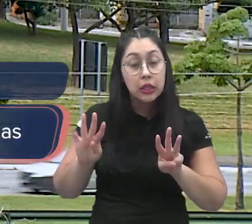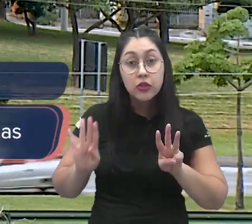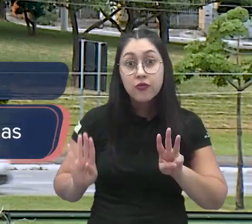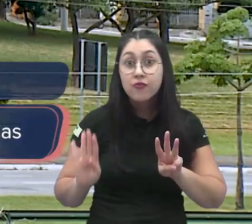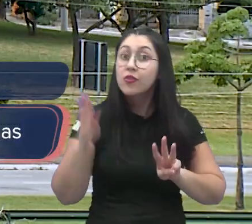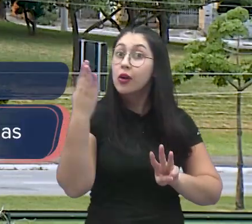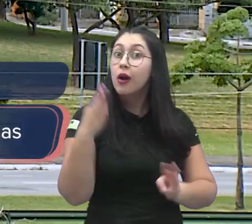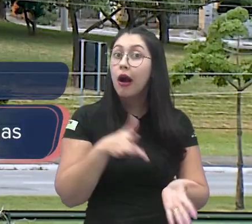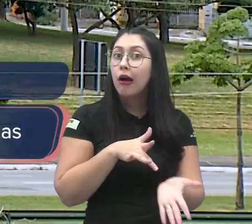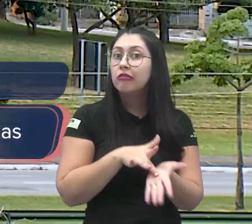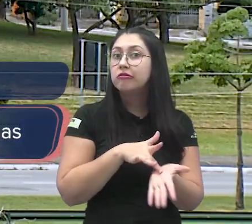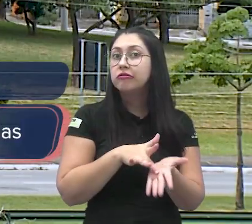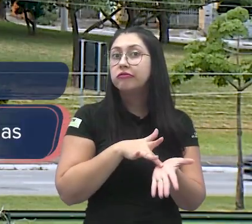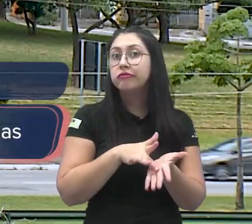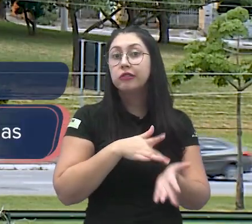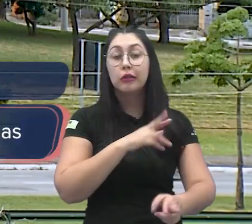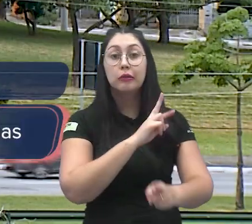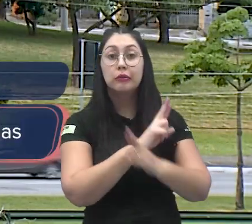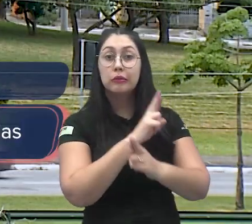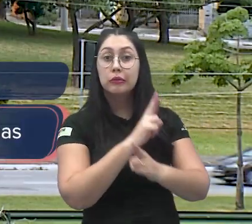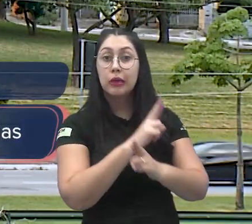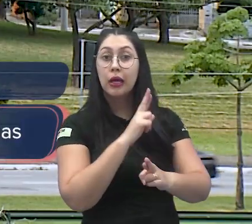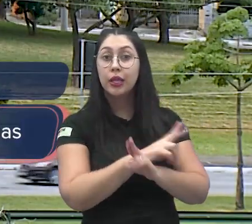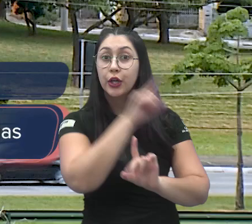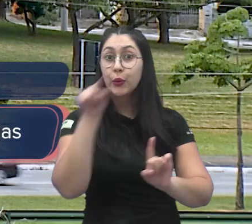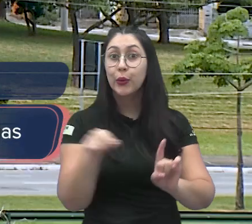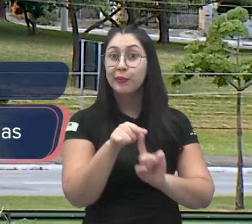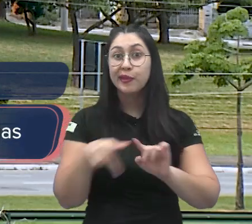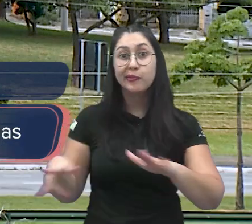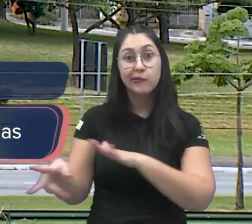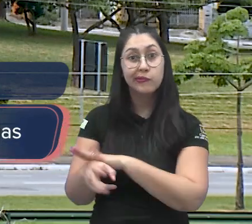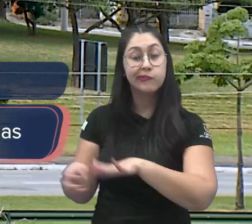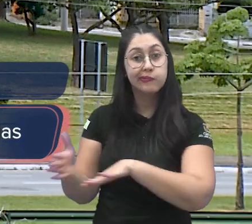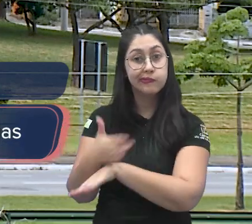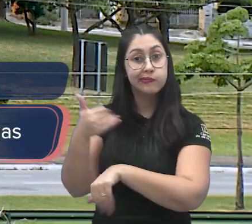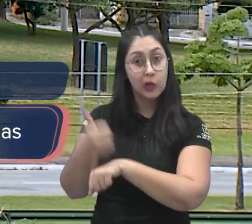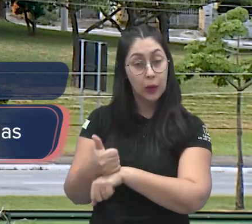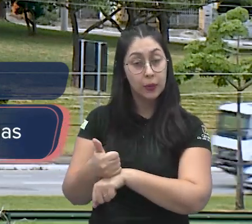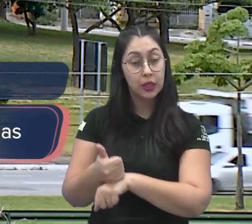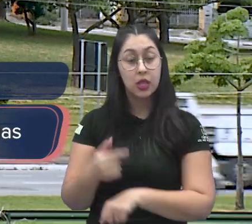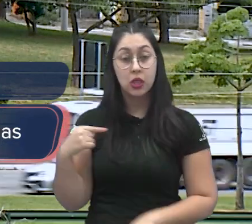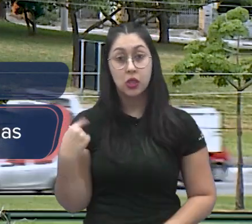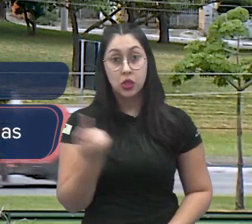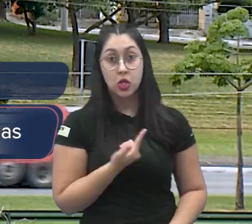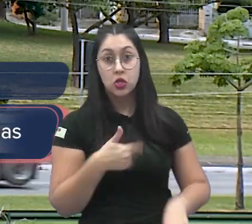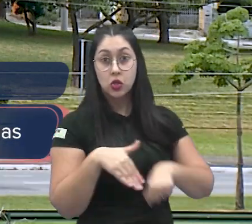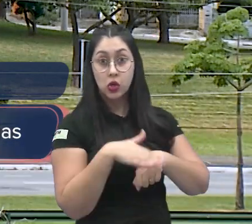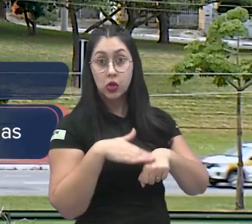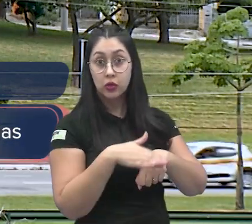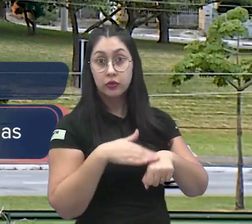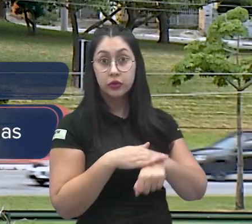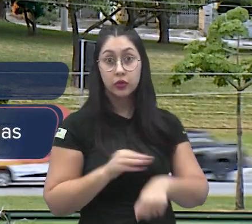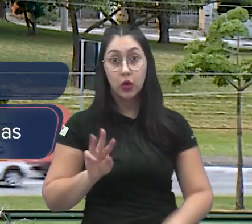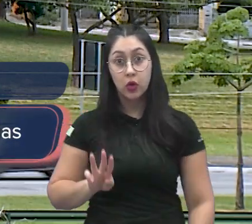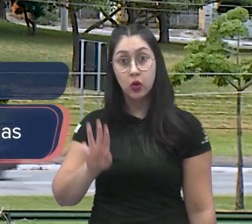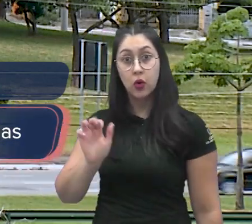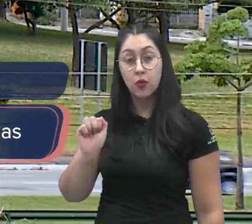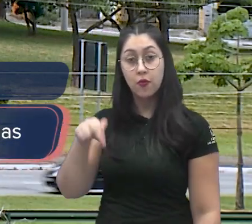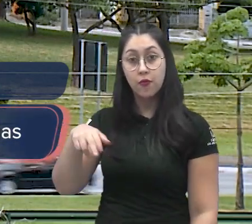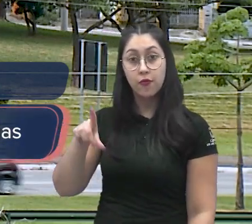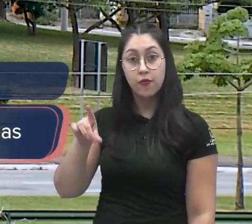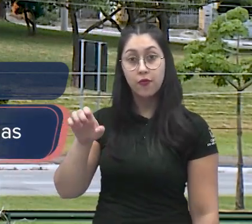sites falsos se passavam pela Receita Federal para aplicar golpes. Nós conversamos com o